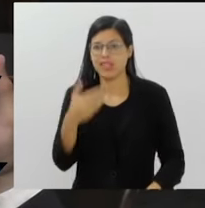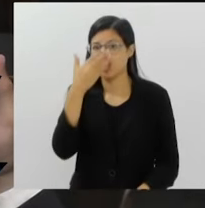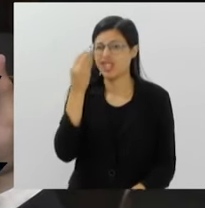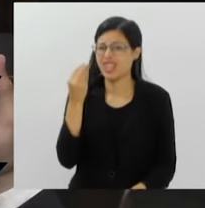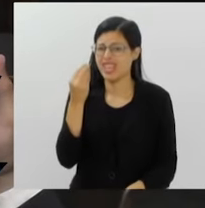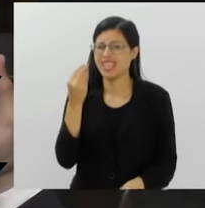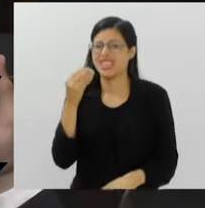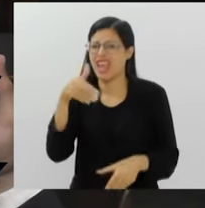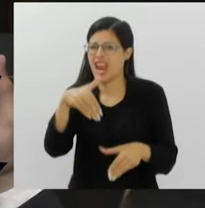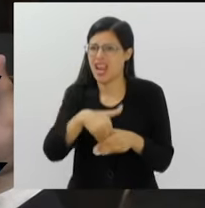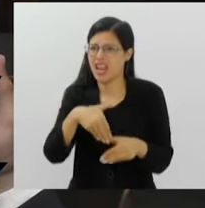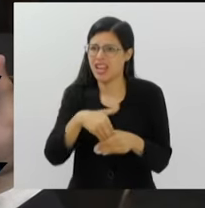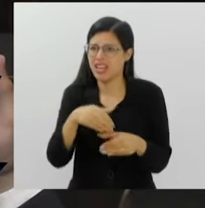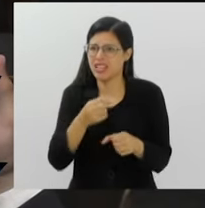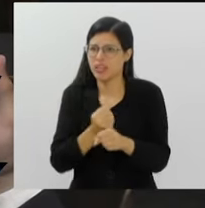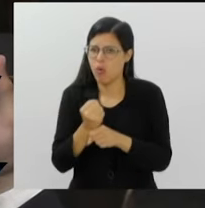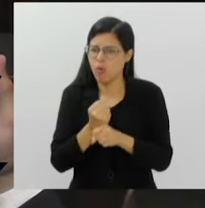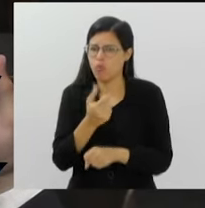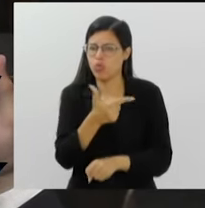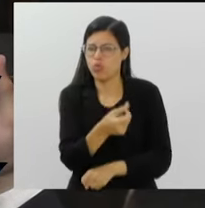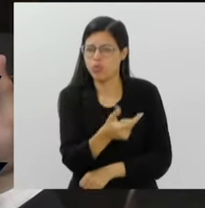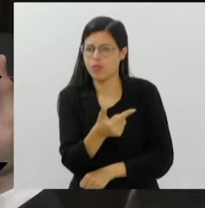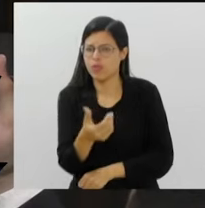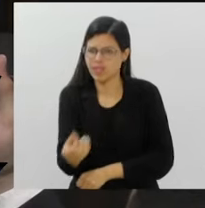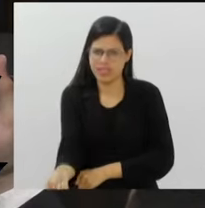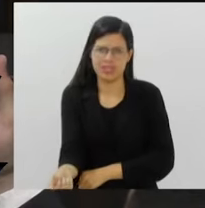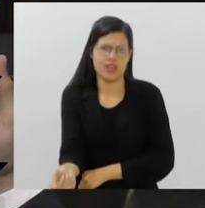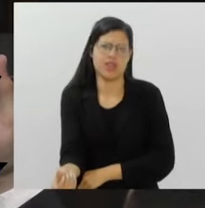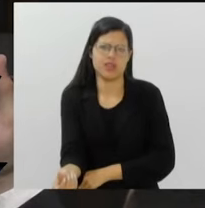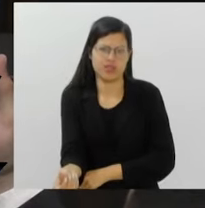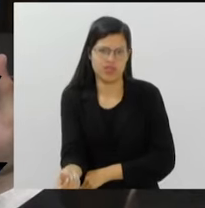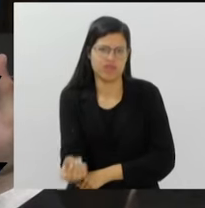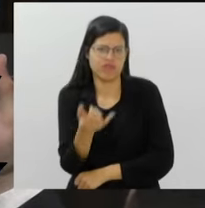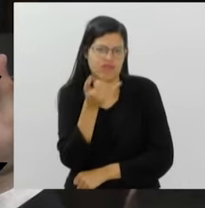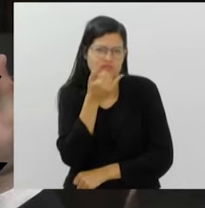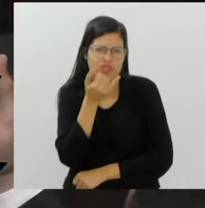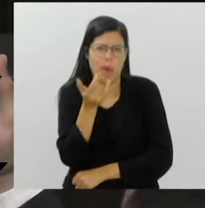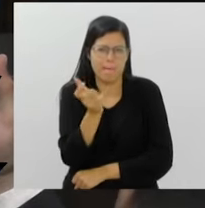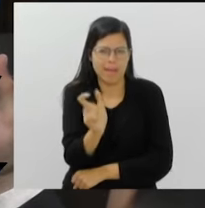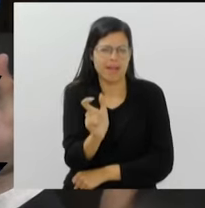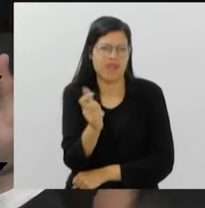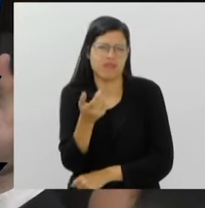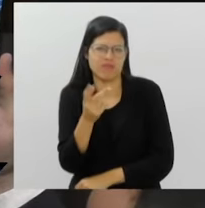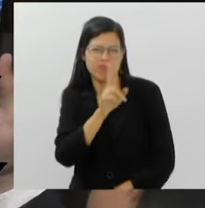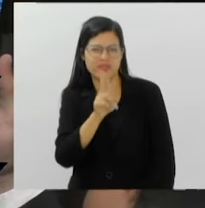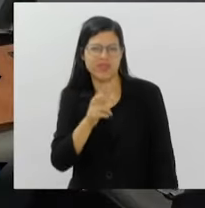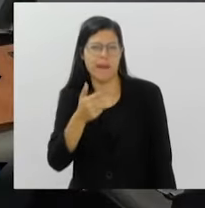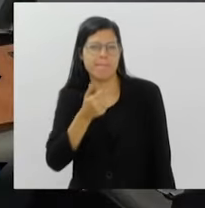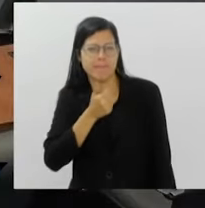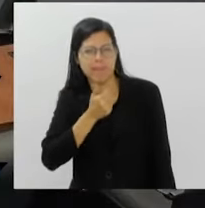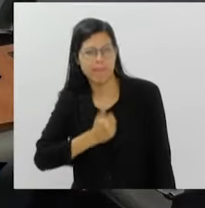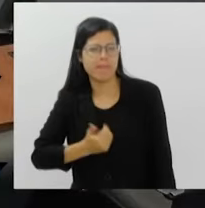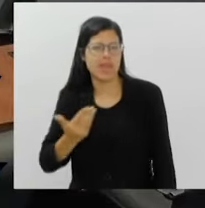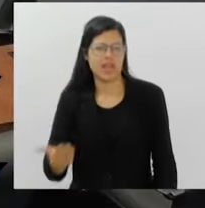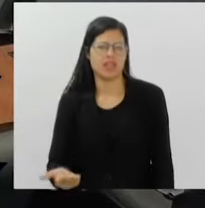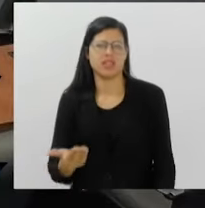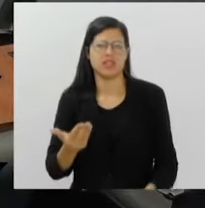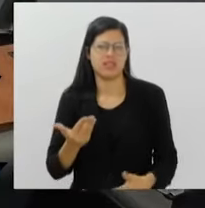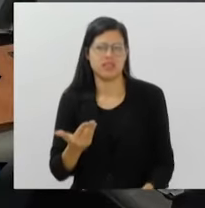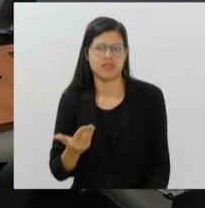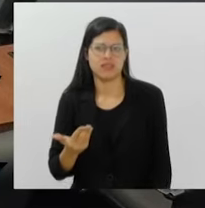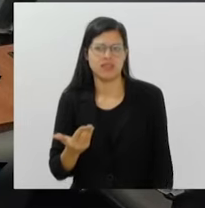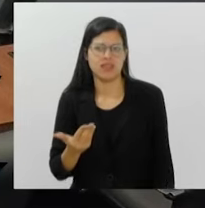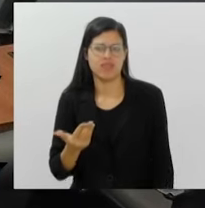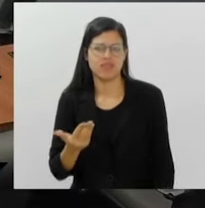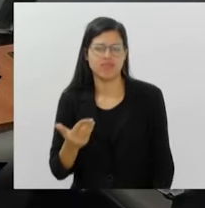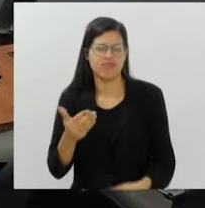para 2026, desculpa o termo chulo que eu estou usando aqui. Não estamos aqui a falar de eleição, estamos